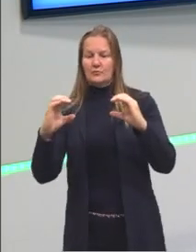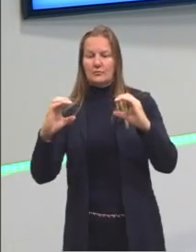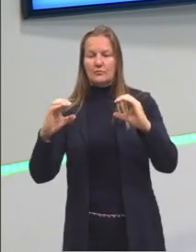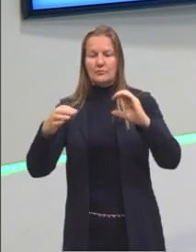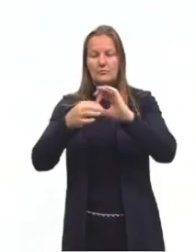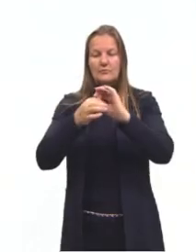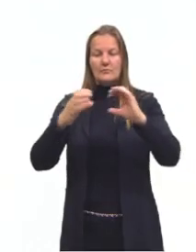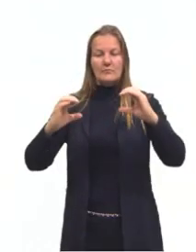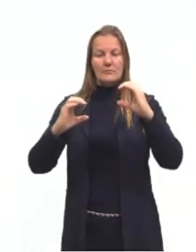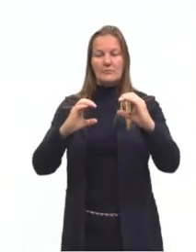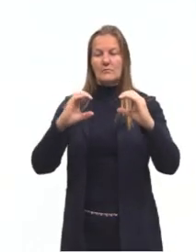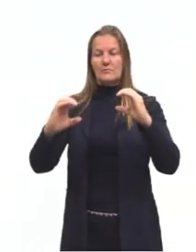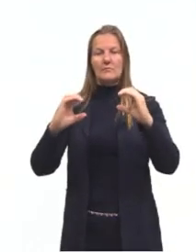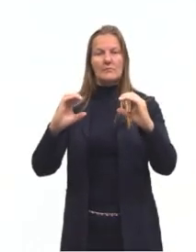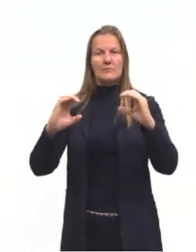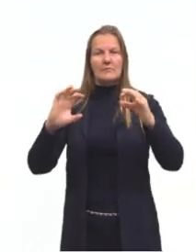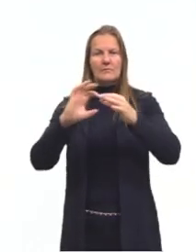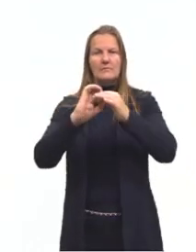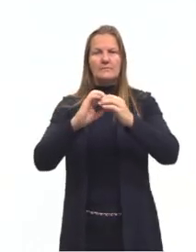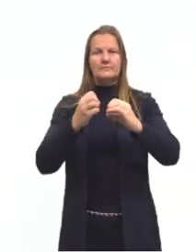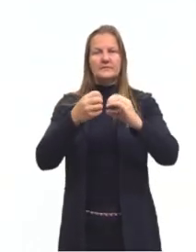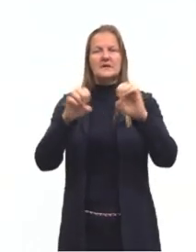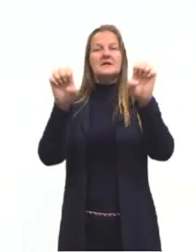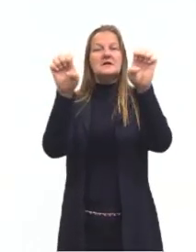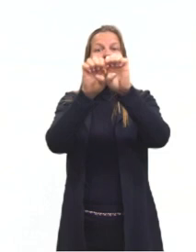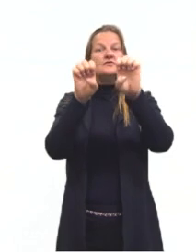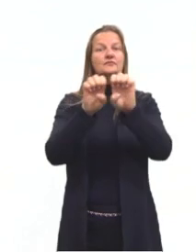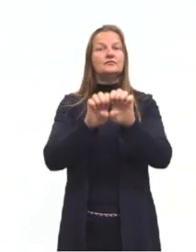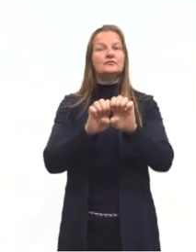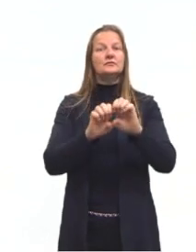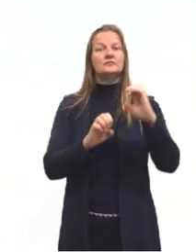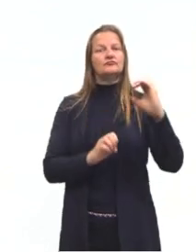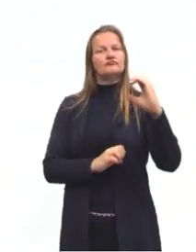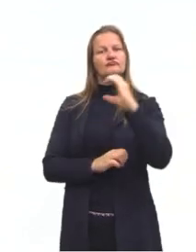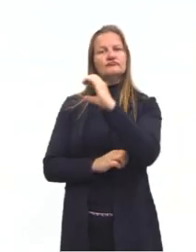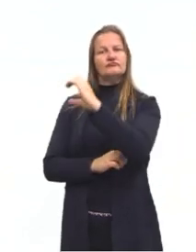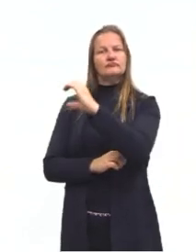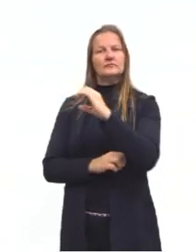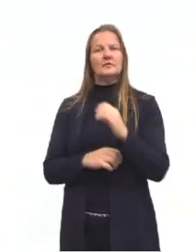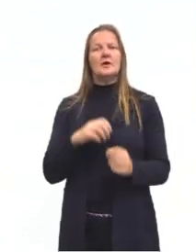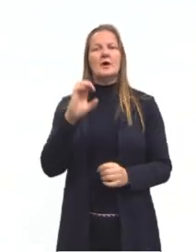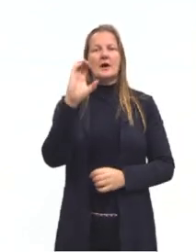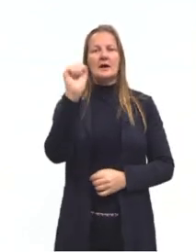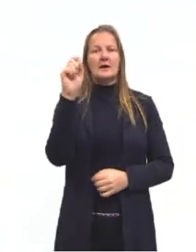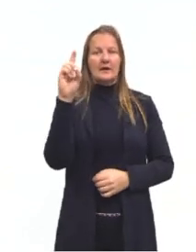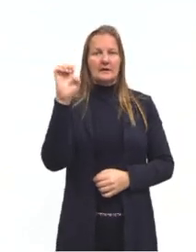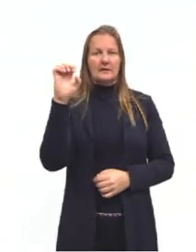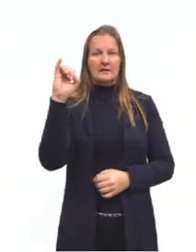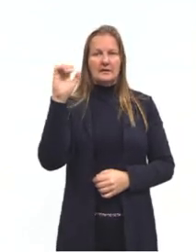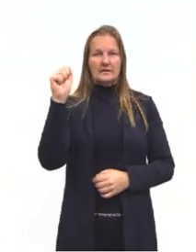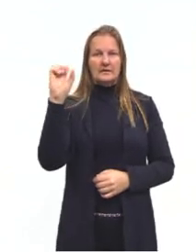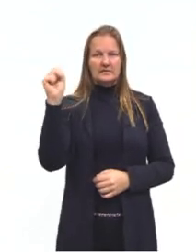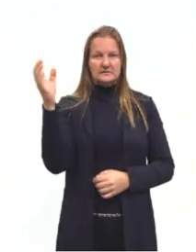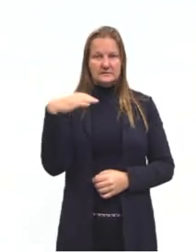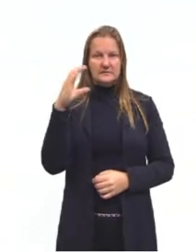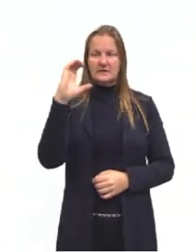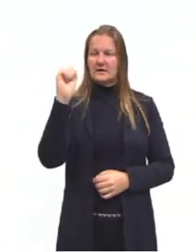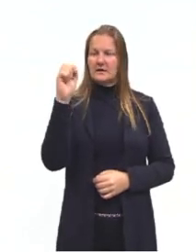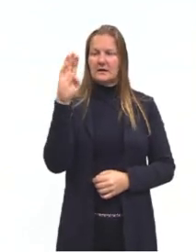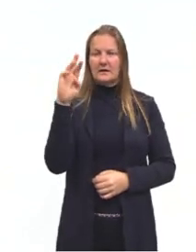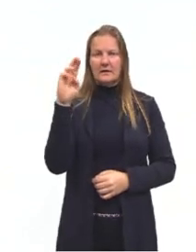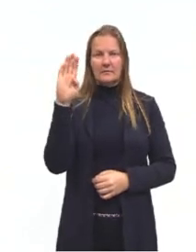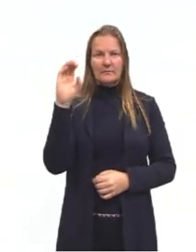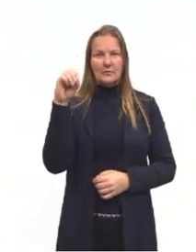é capacidade do carbono de formar estruturas carbônicas ou cadeias carbônicas é que a gente vai nas